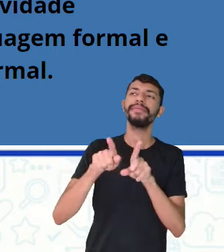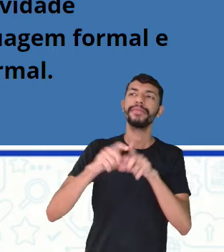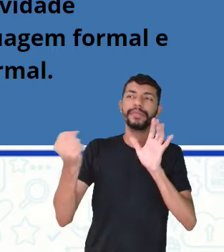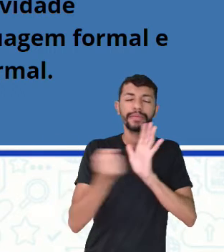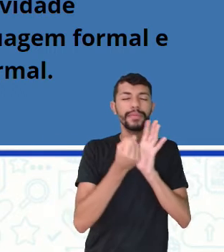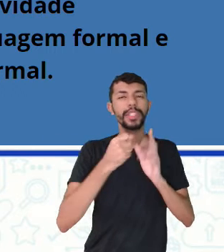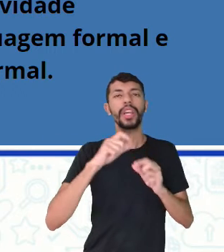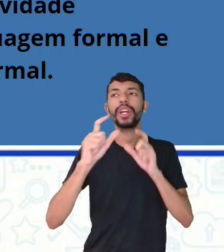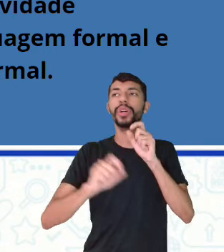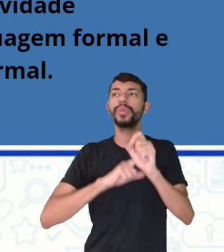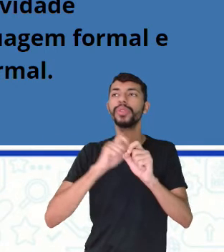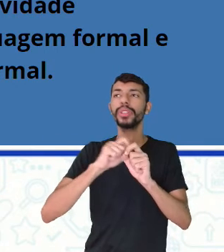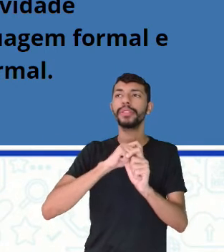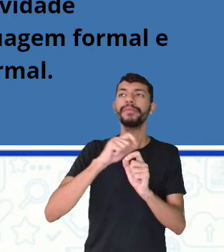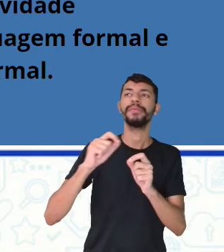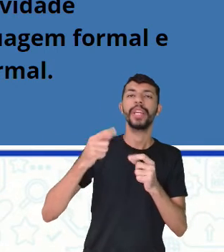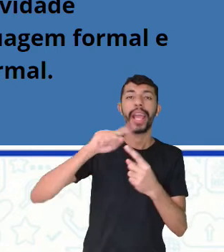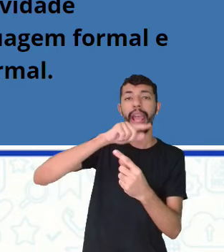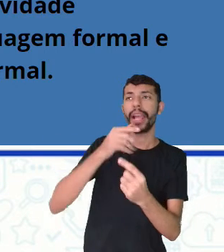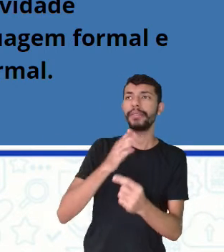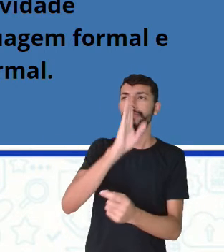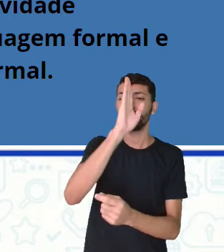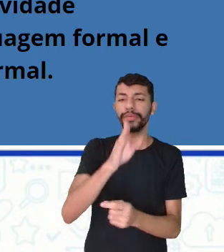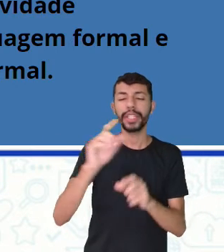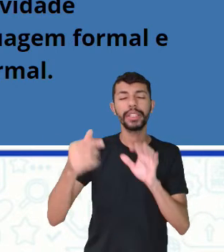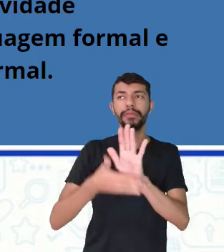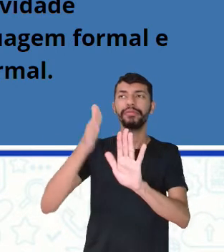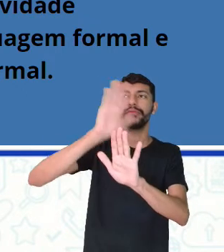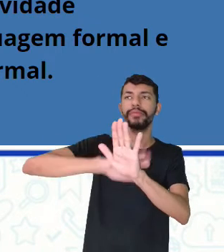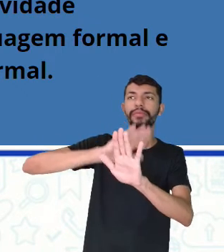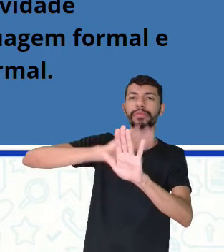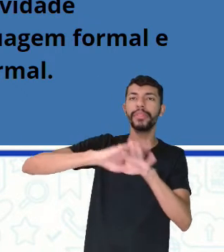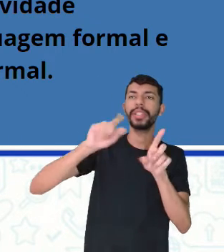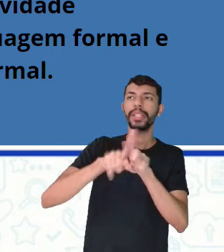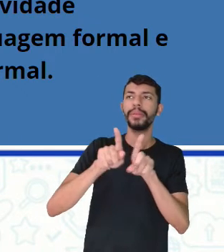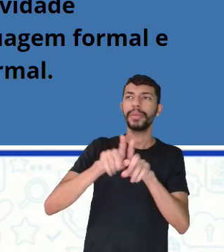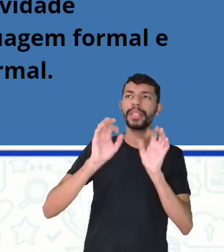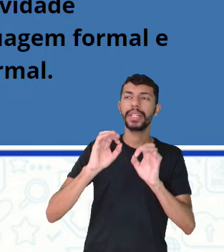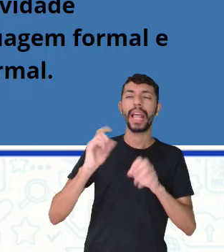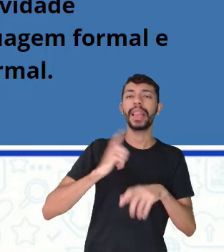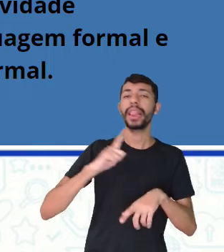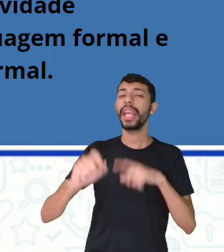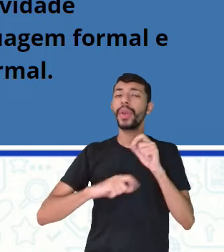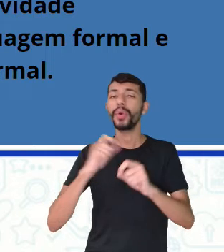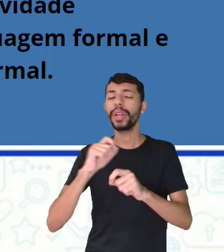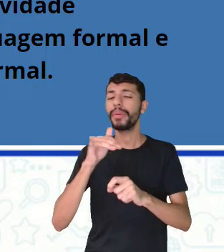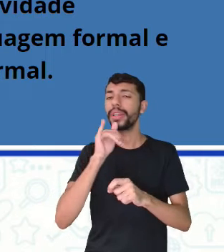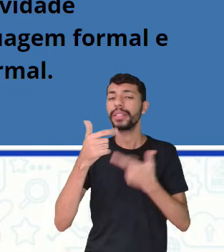da subjetividade, não é, mescla a linguagem formal com a informal. Então, geralmente,